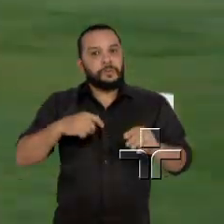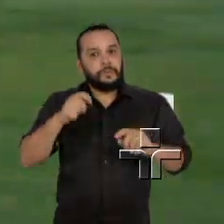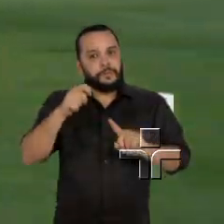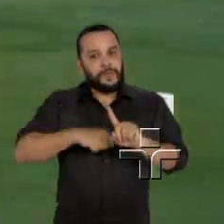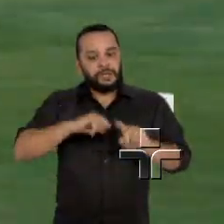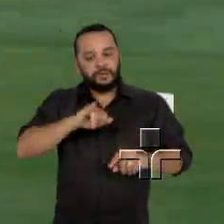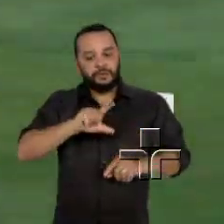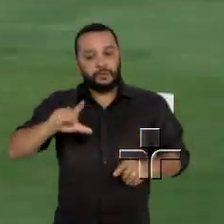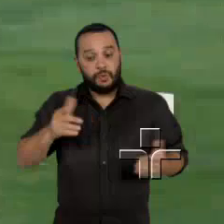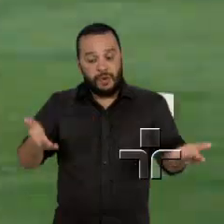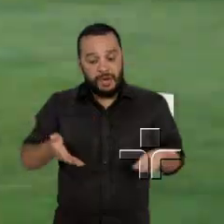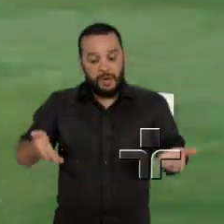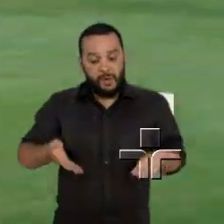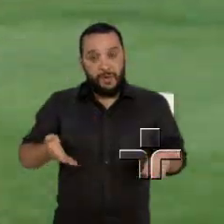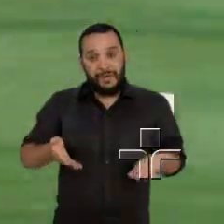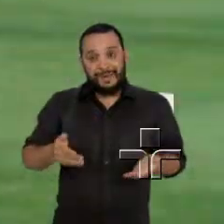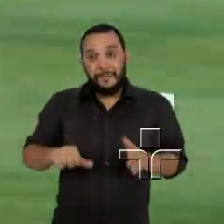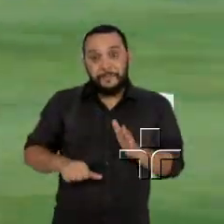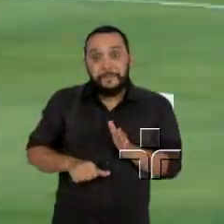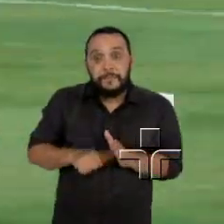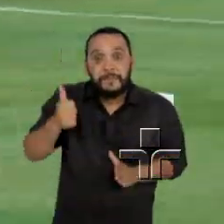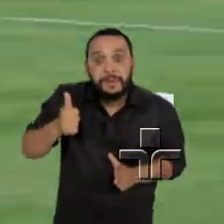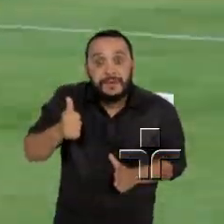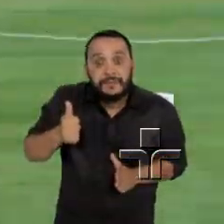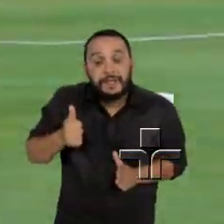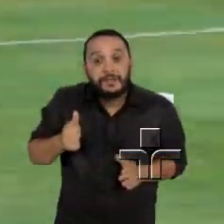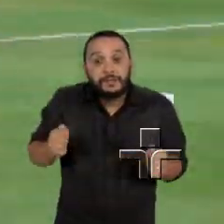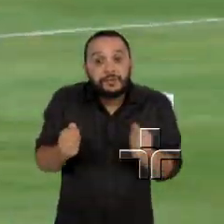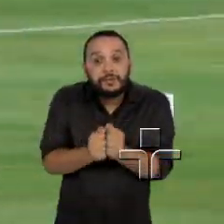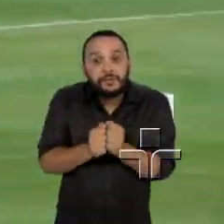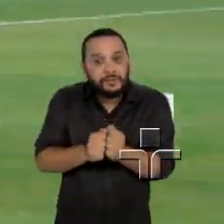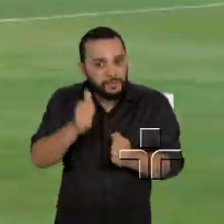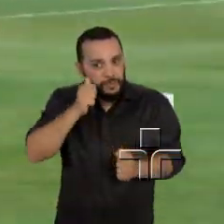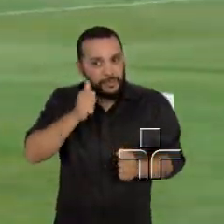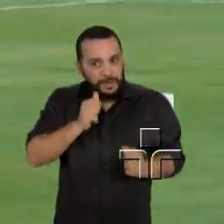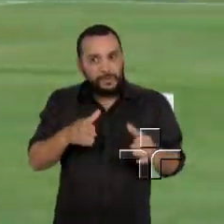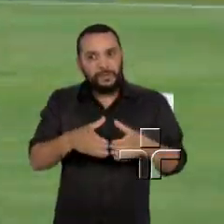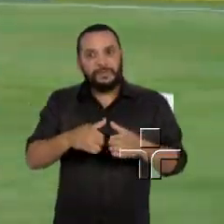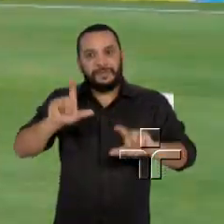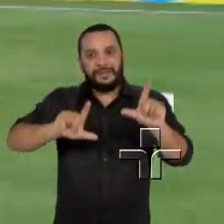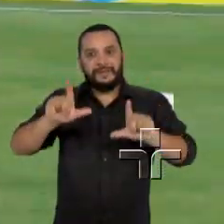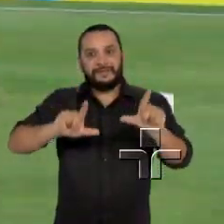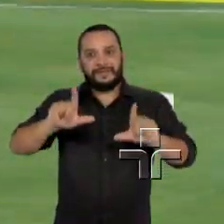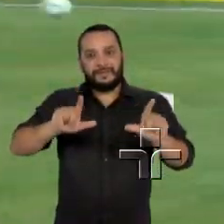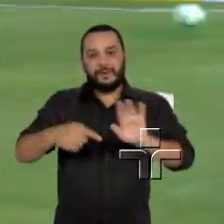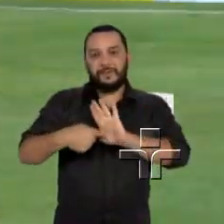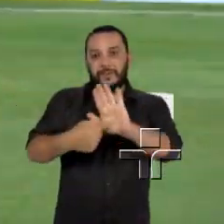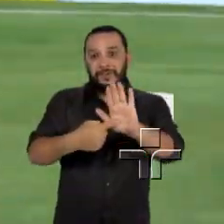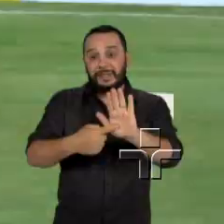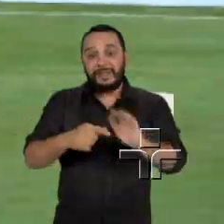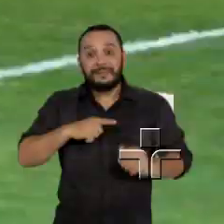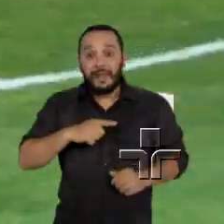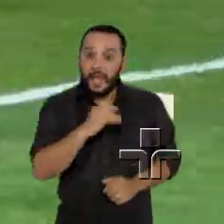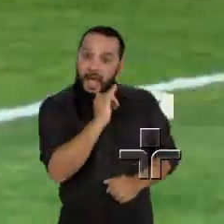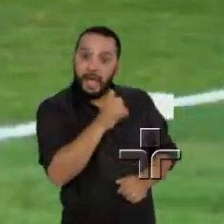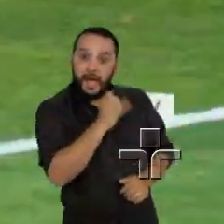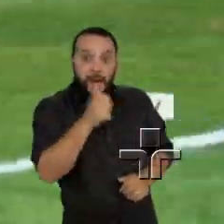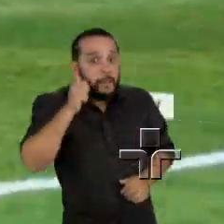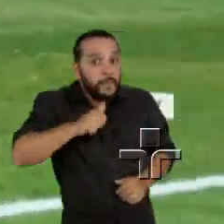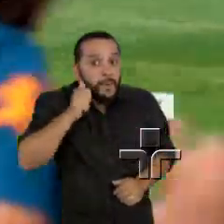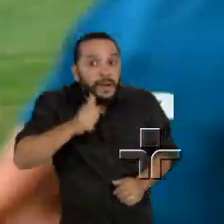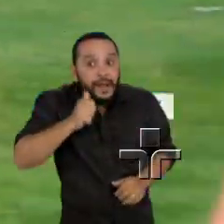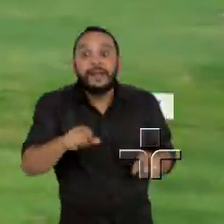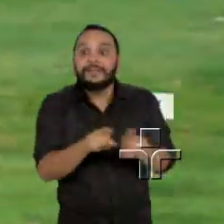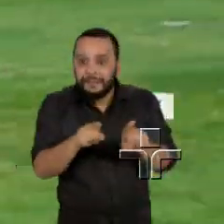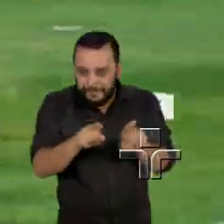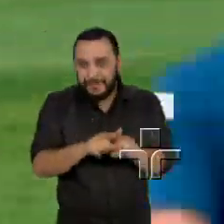E essa é a primeira vez com os jogos da seleção transmitidos na televisão aberta com narração feminina. A TV Cultura